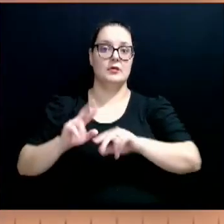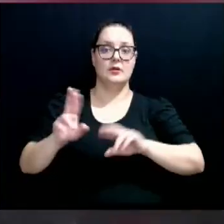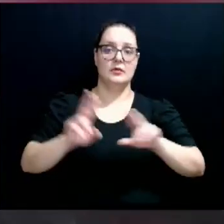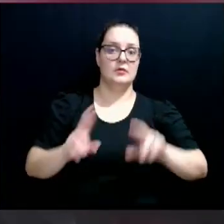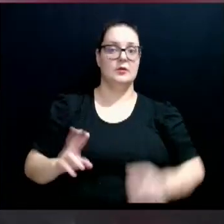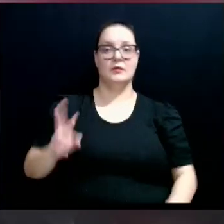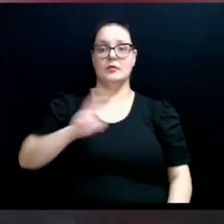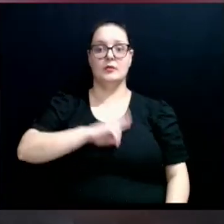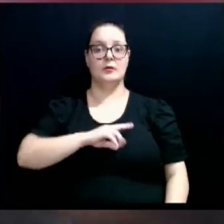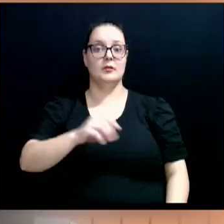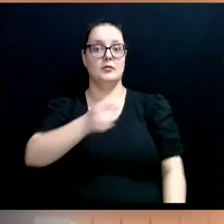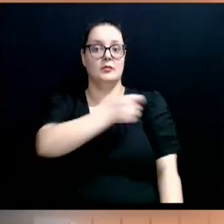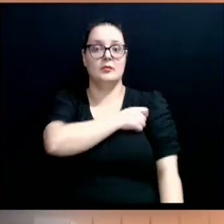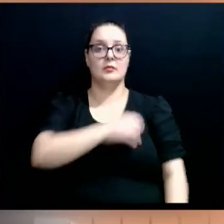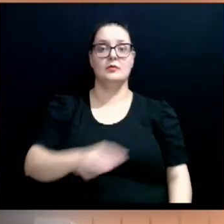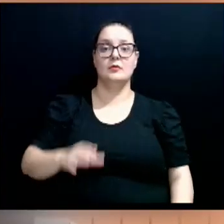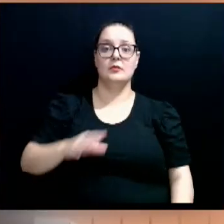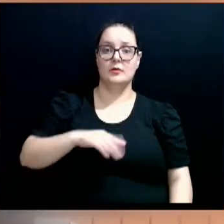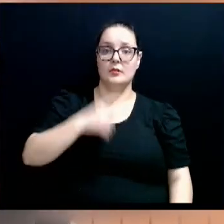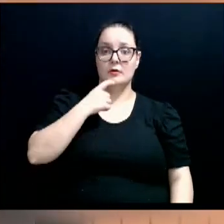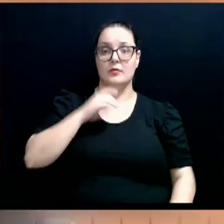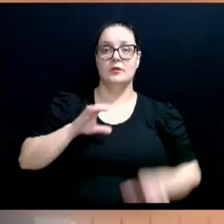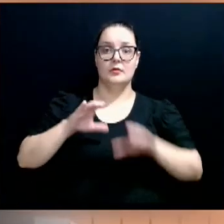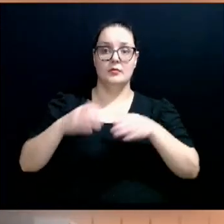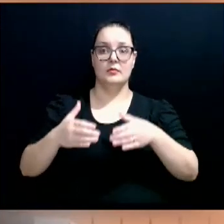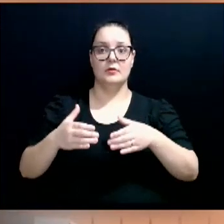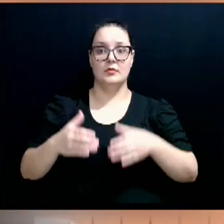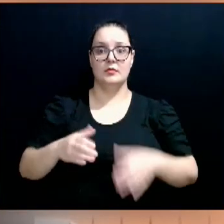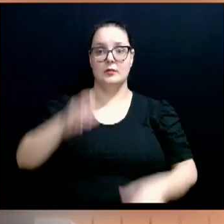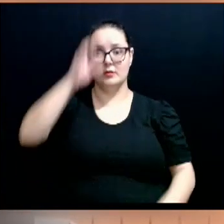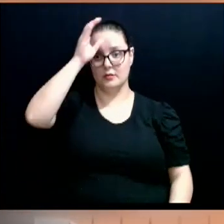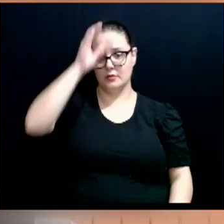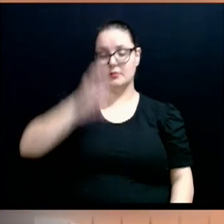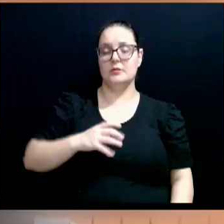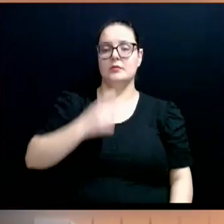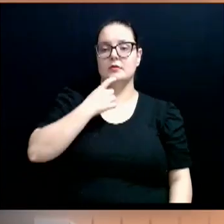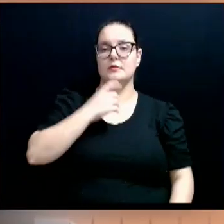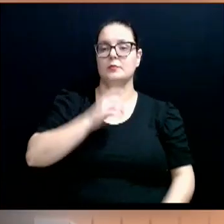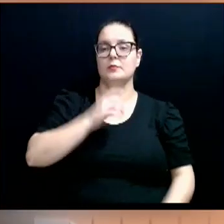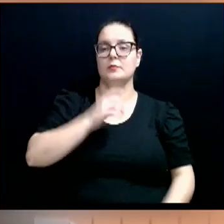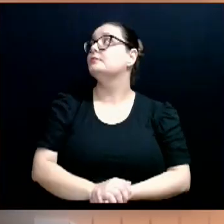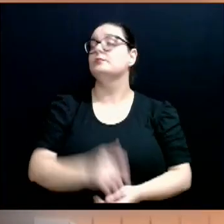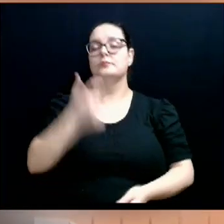municipais e a comunidade campineira. Então eu, como evangélico, a gente precisa ter um ponto de